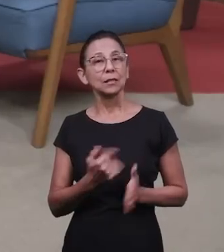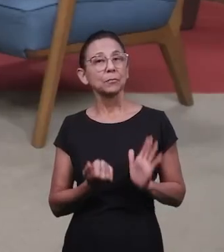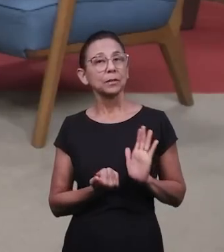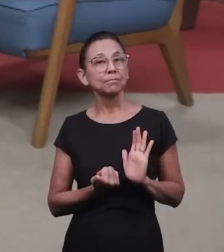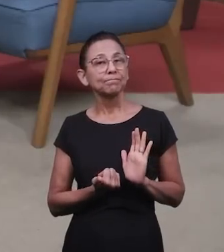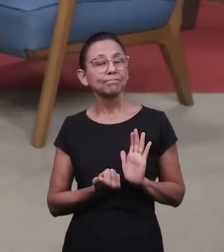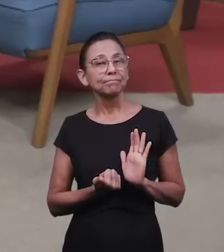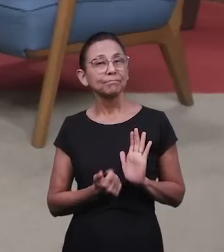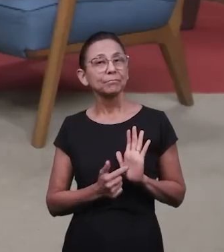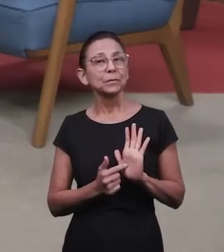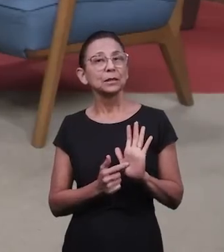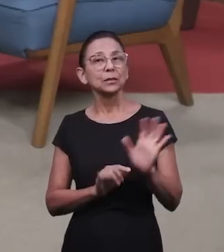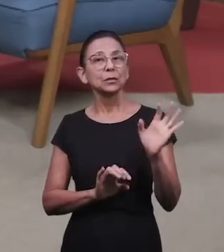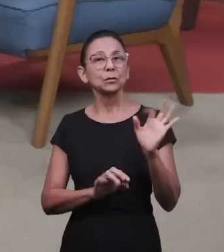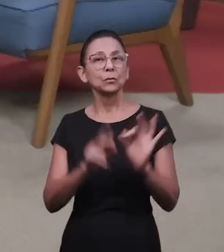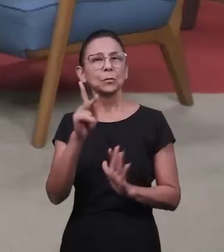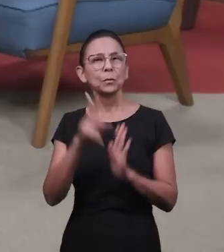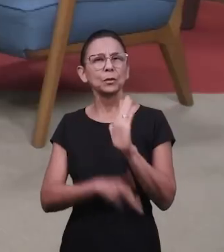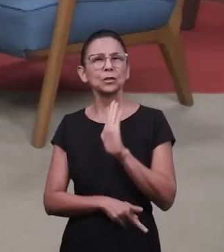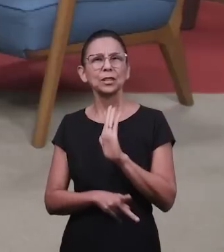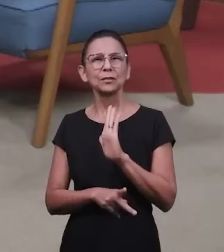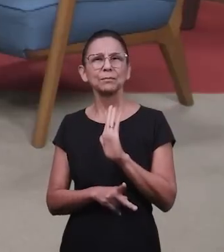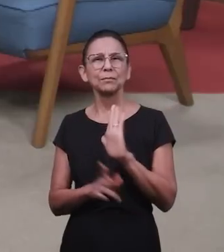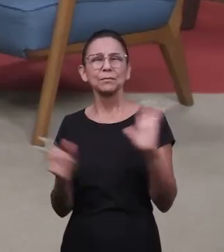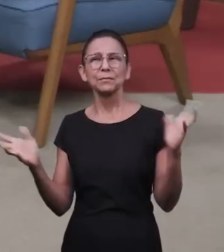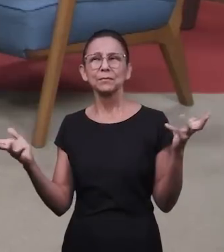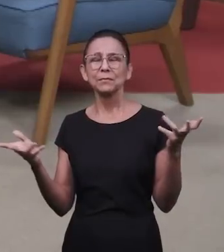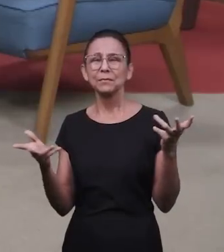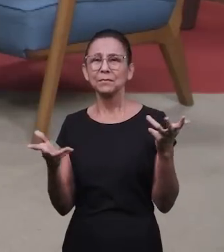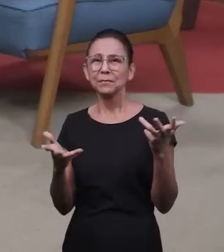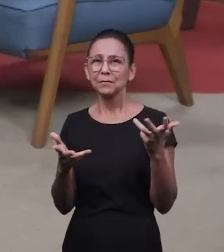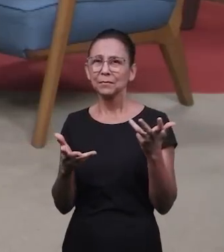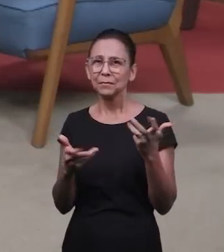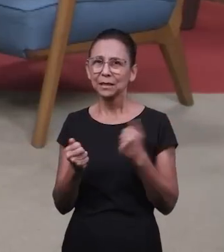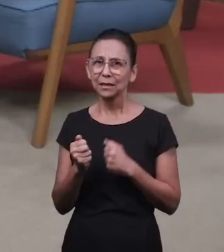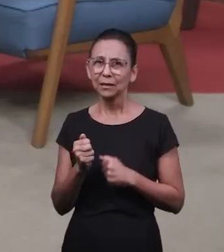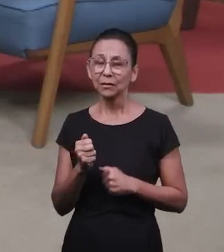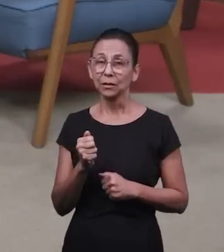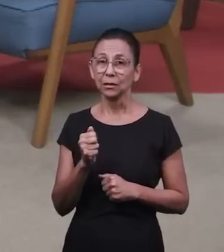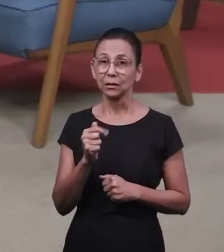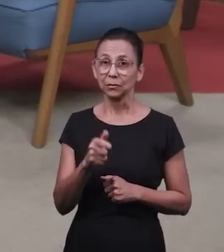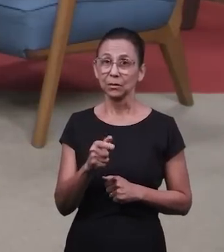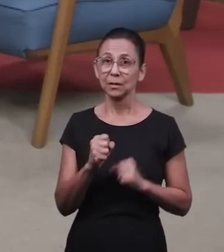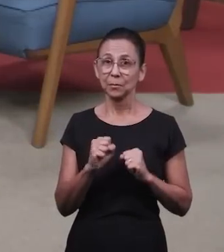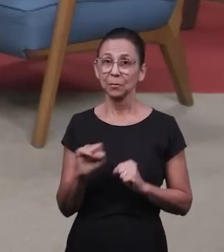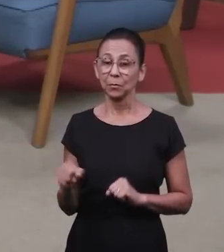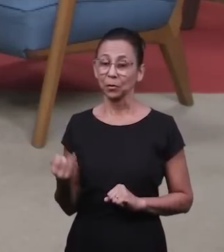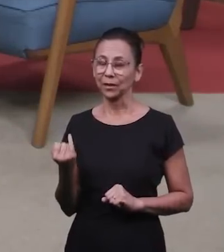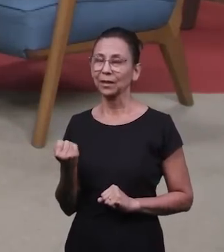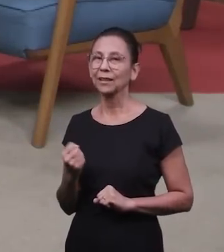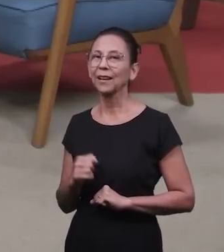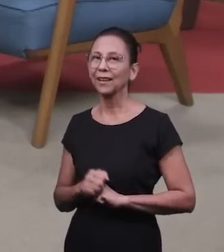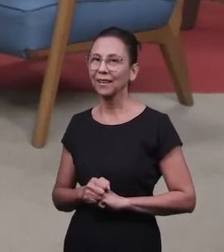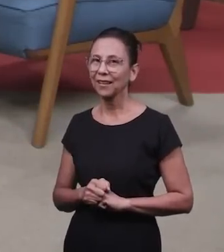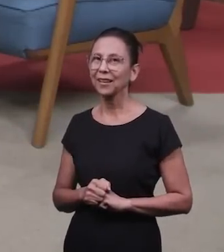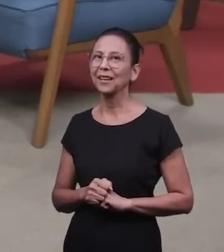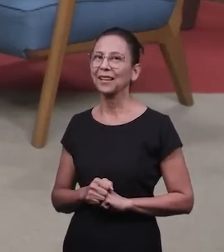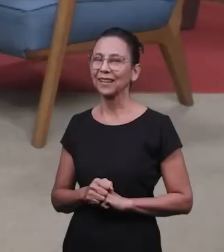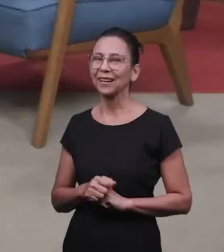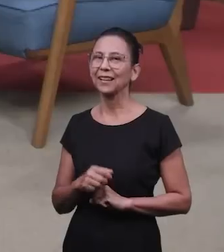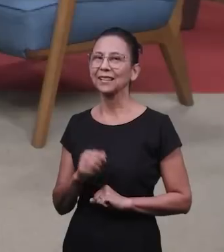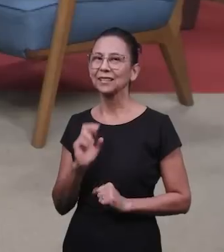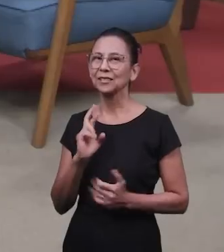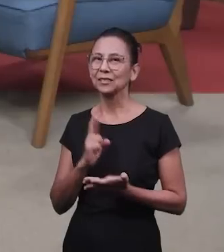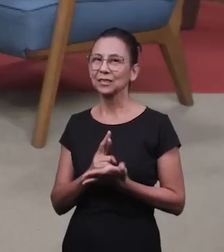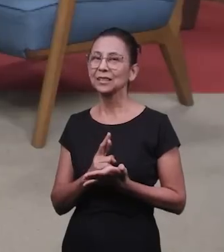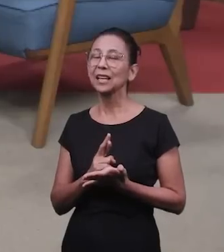resultados maravilhosos e que você pode se beneficiar deste projeto. Você pode também viver um resultado na